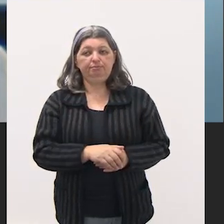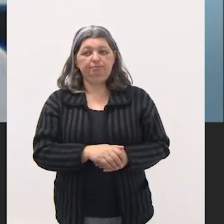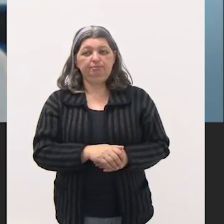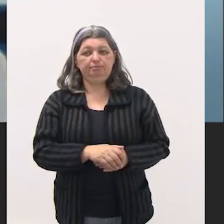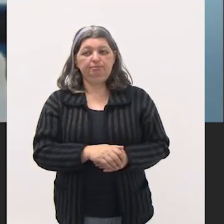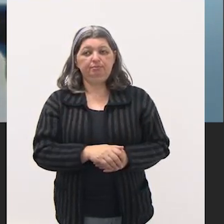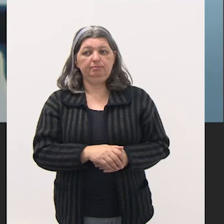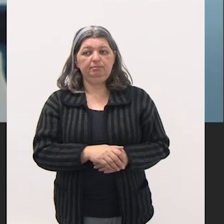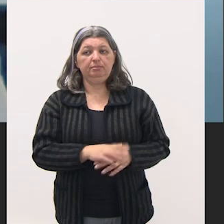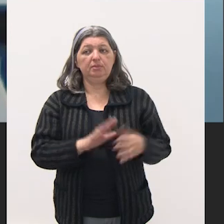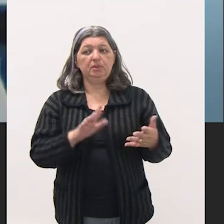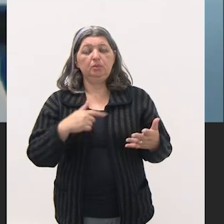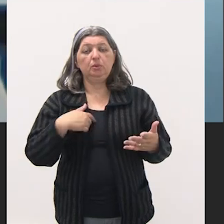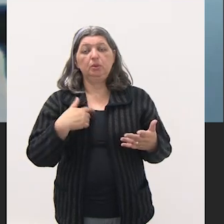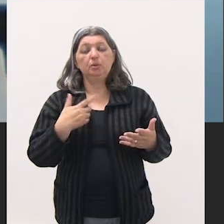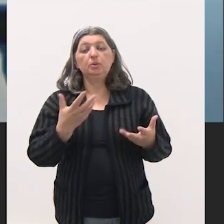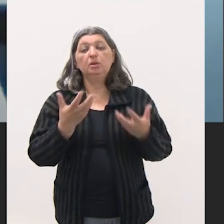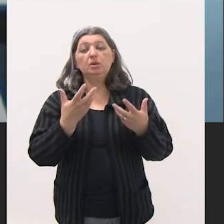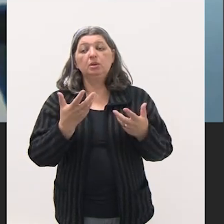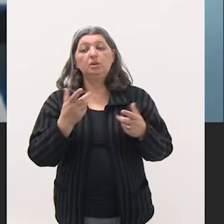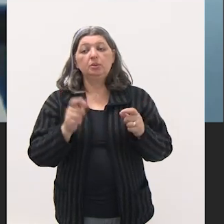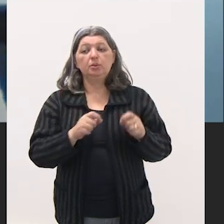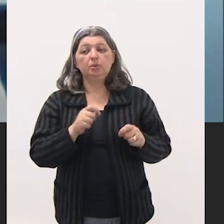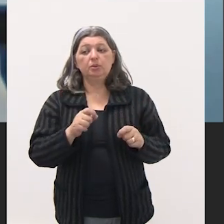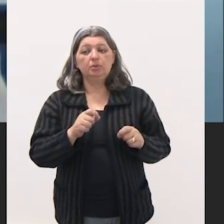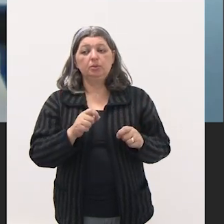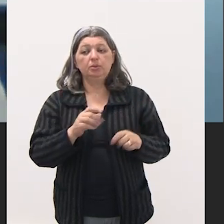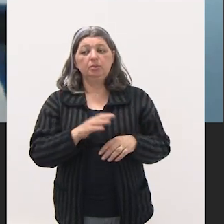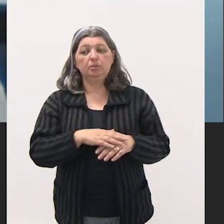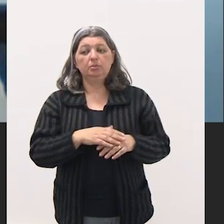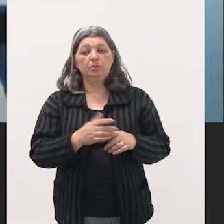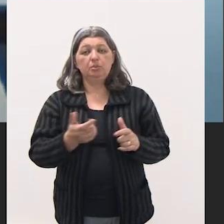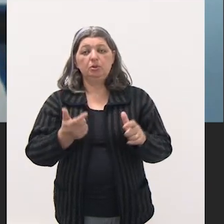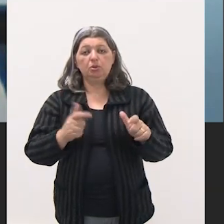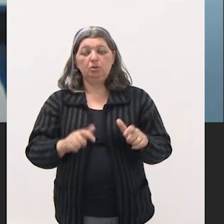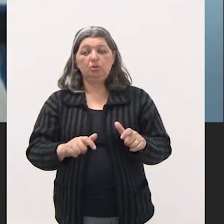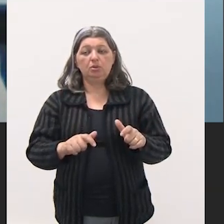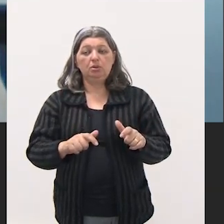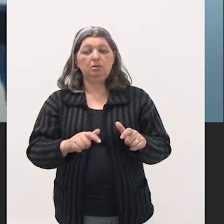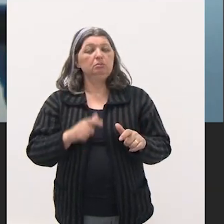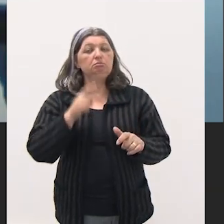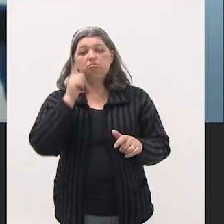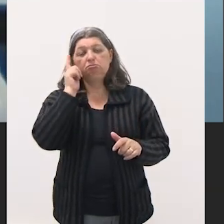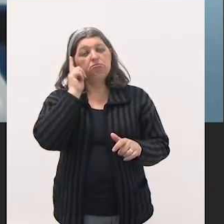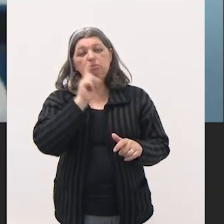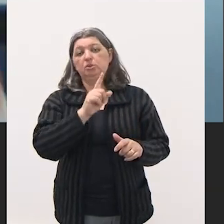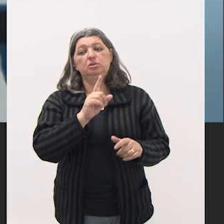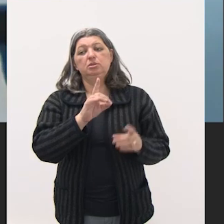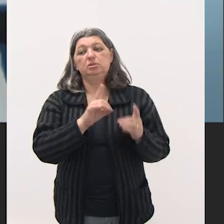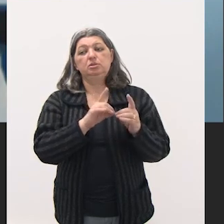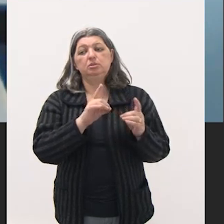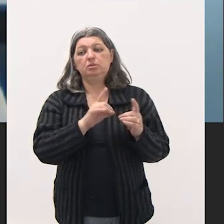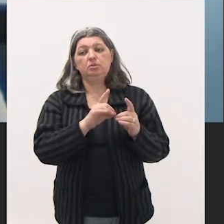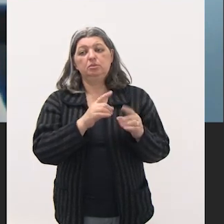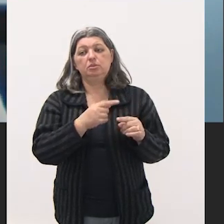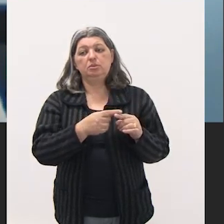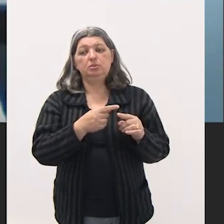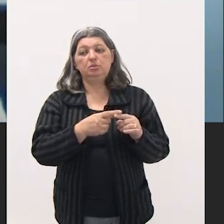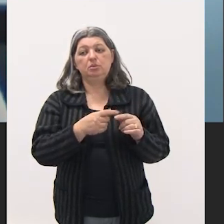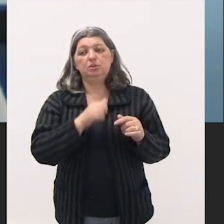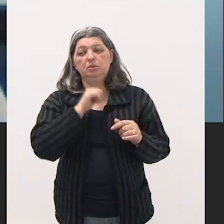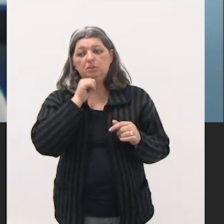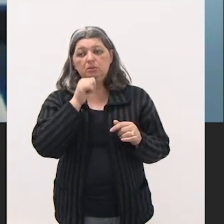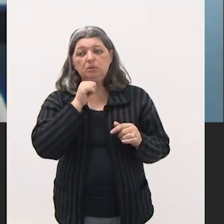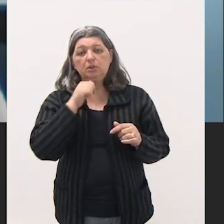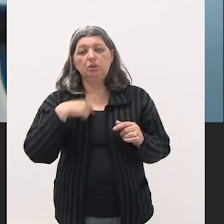então eu queria, porque lá na minha unidade básica, eu não consegui ser atendida, porque estava querendo se estivesse grávida, eu não